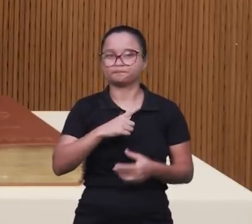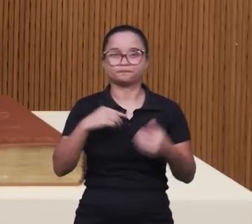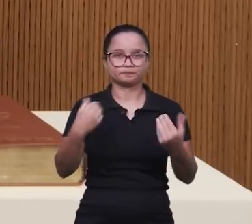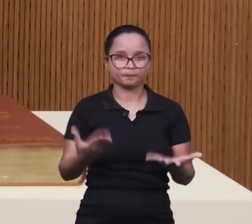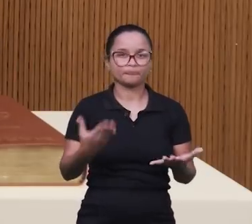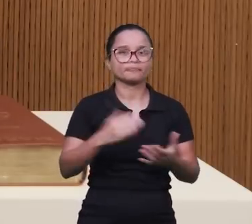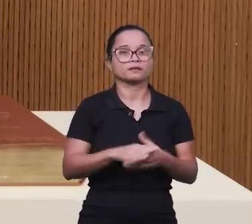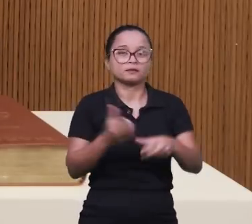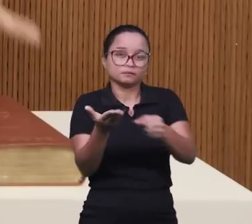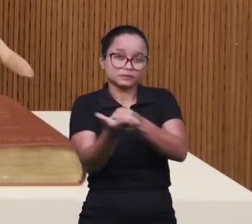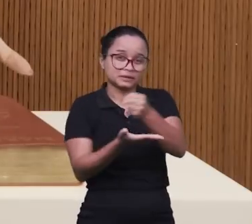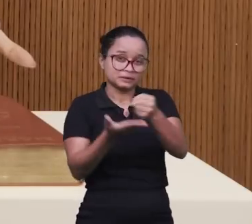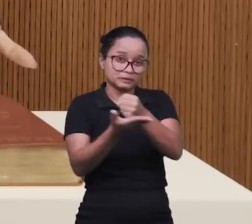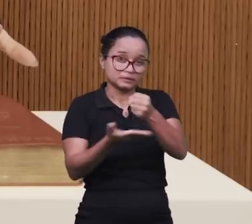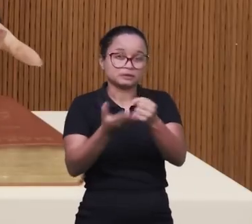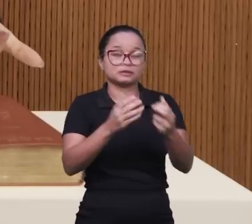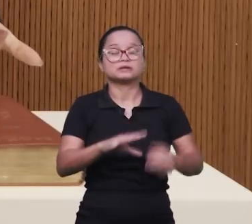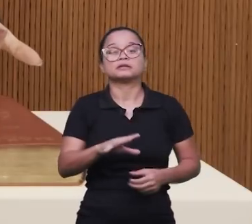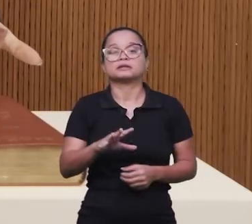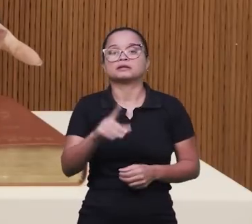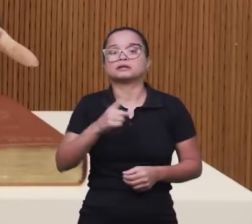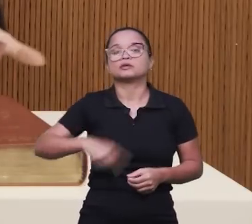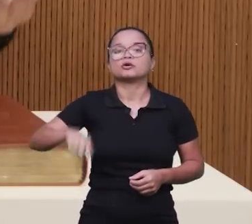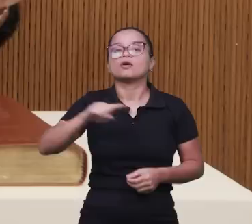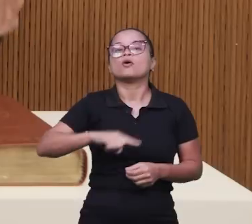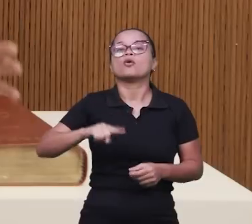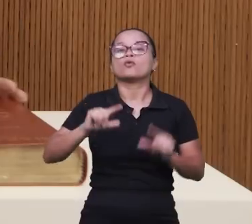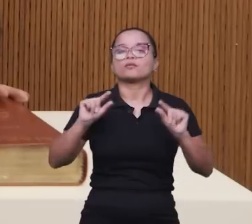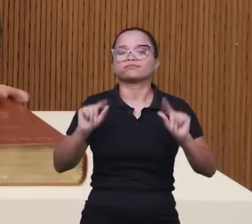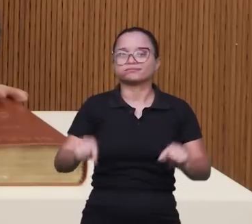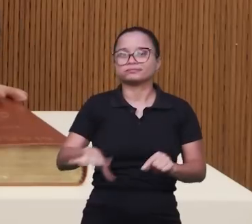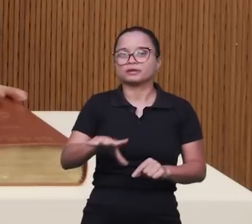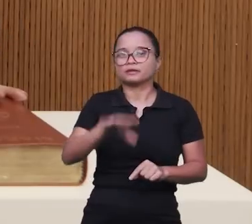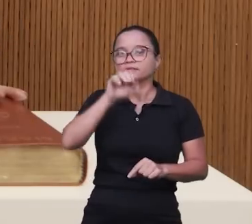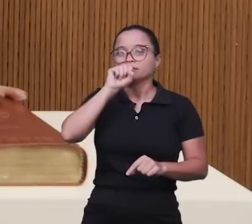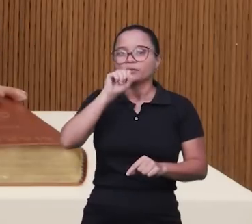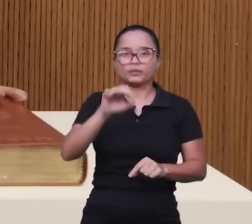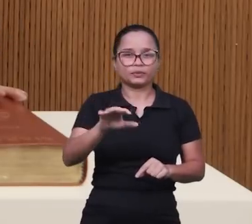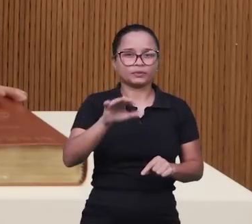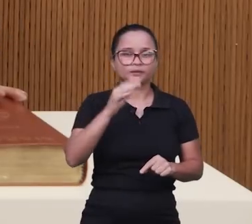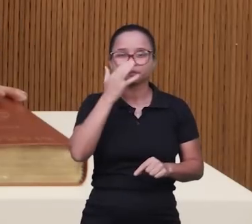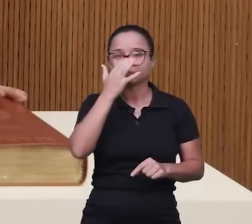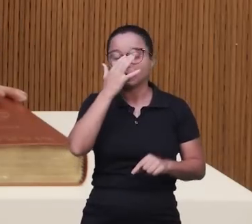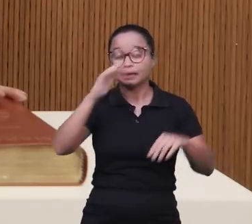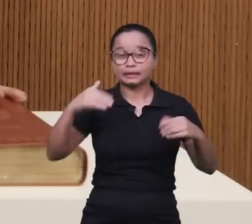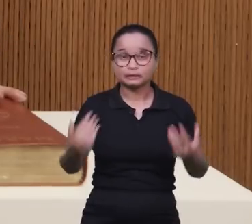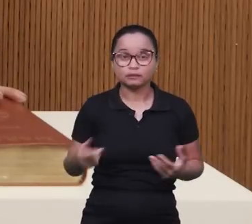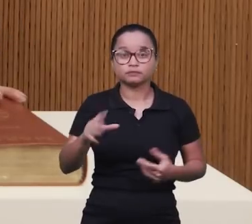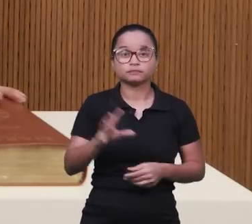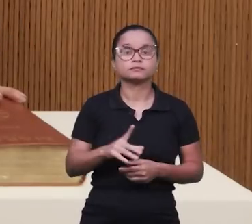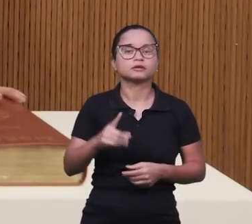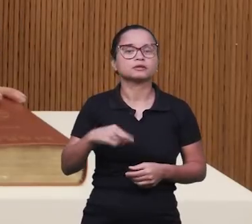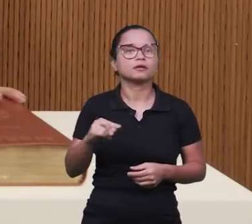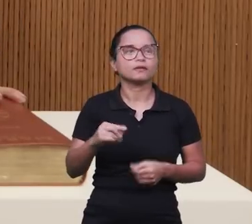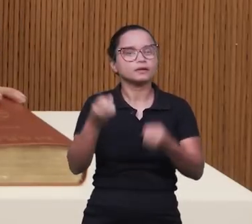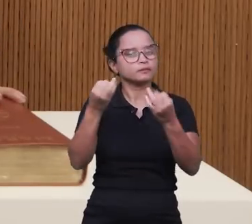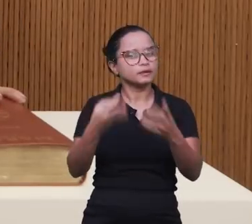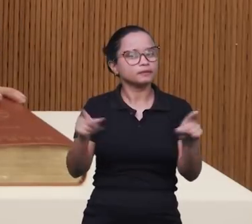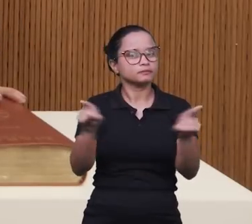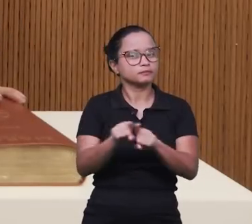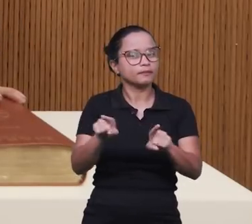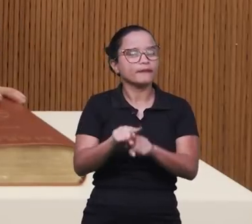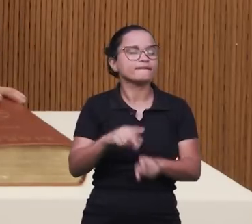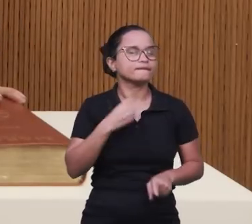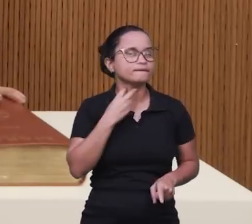Esse é o ponto básico da nossa respiração. E a nossa respiração vai dizer muito sobre a nossa